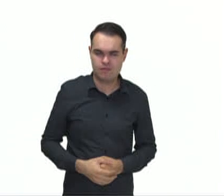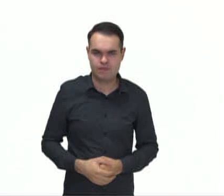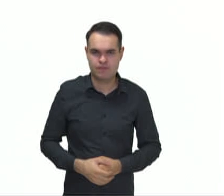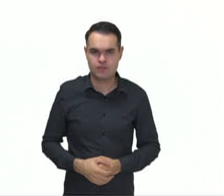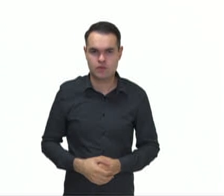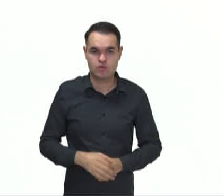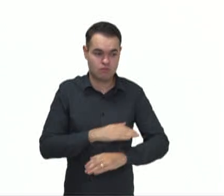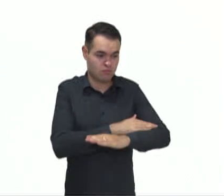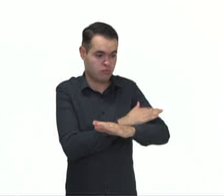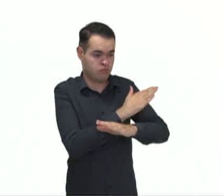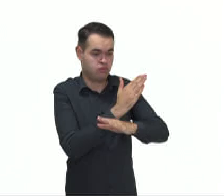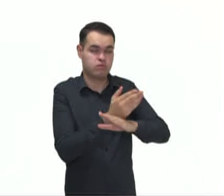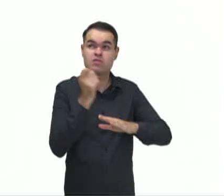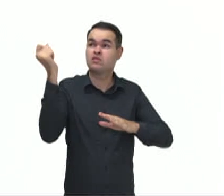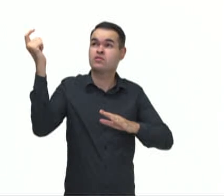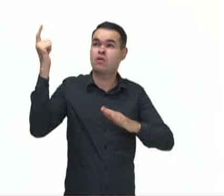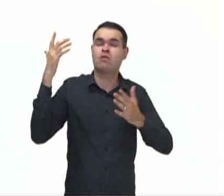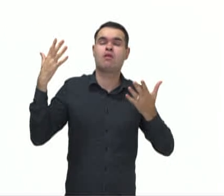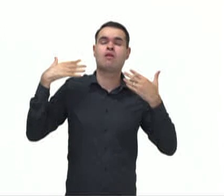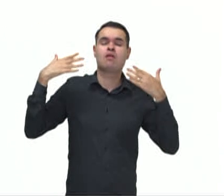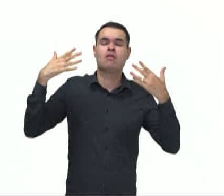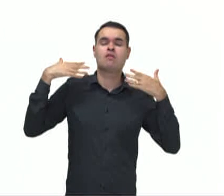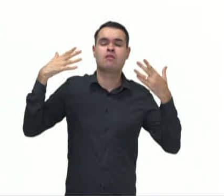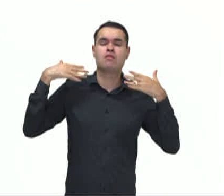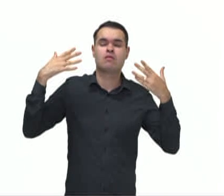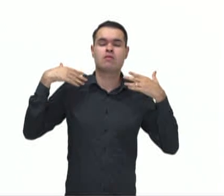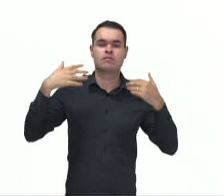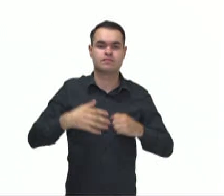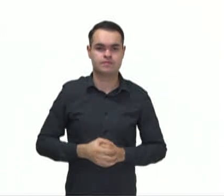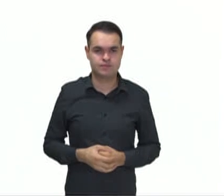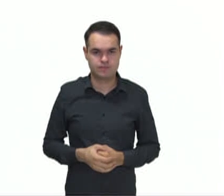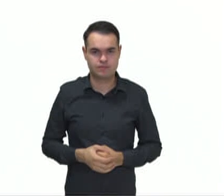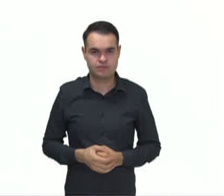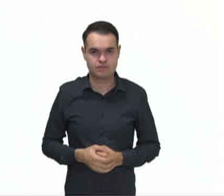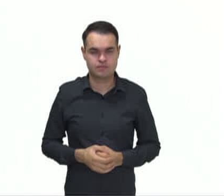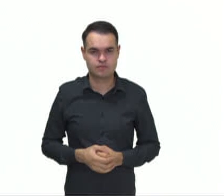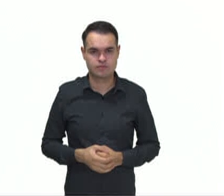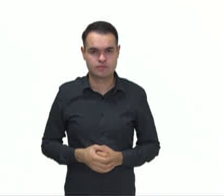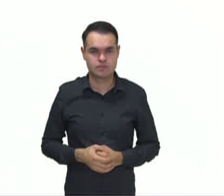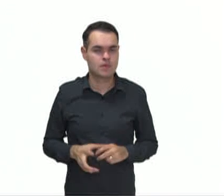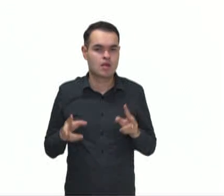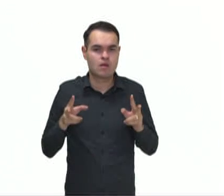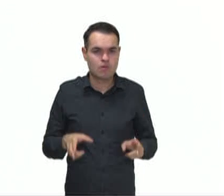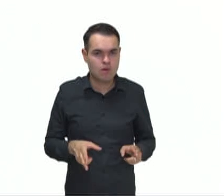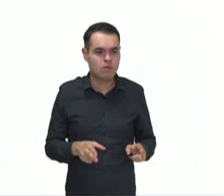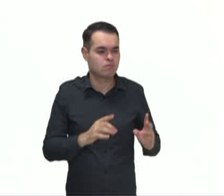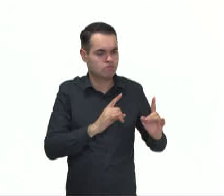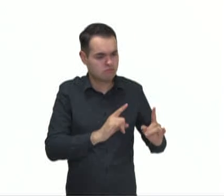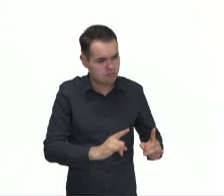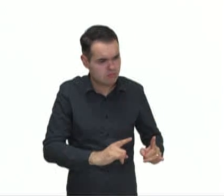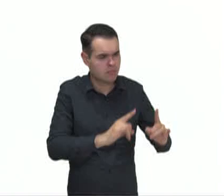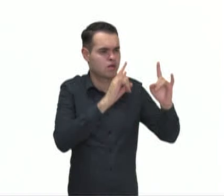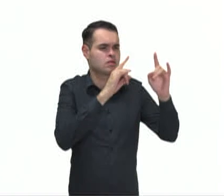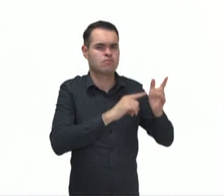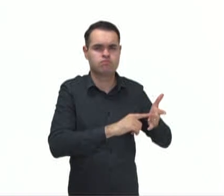o calor emitido pelo sol. Os bichos absorvem, assim como as máquinas, as